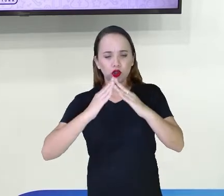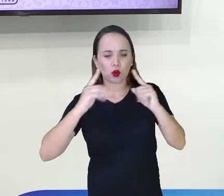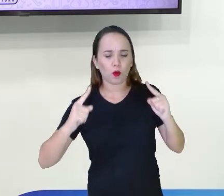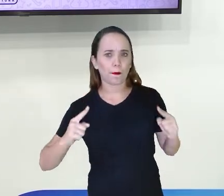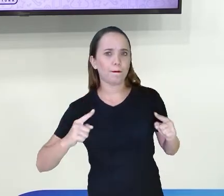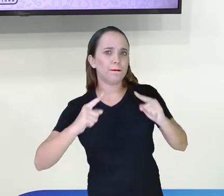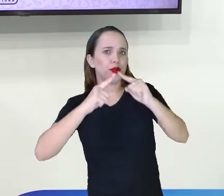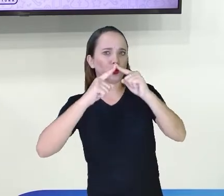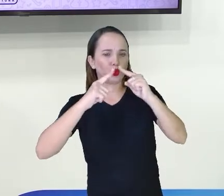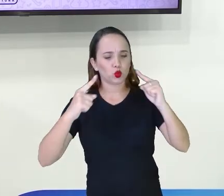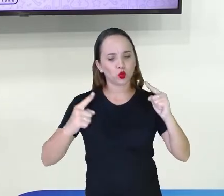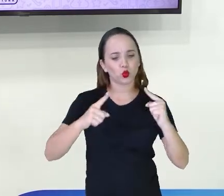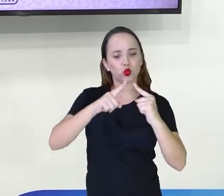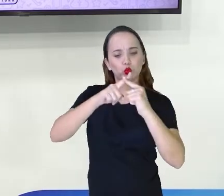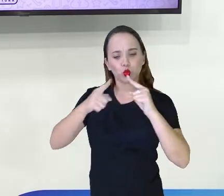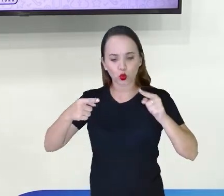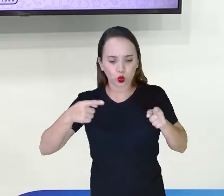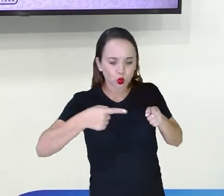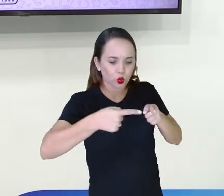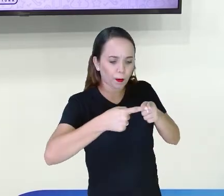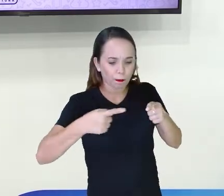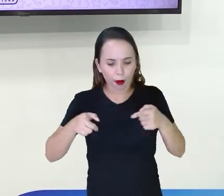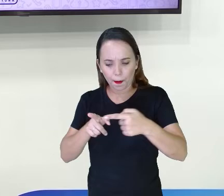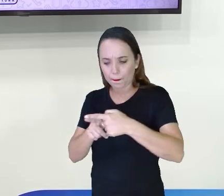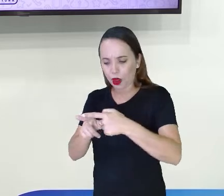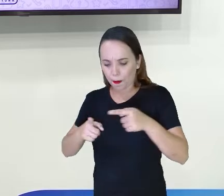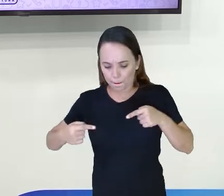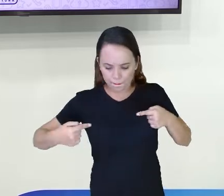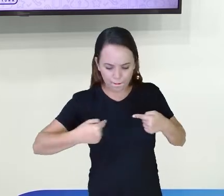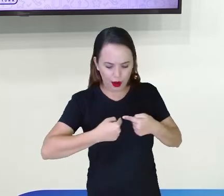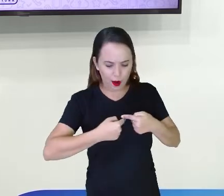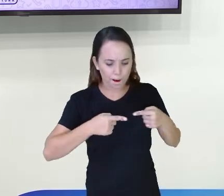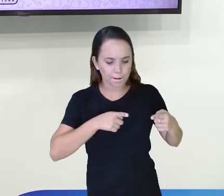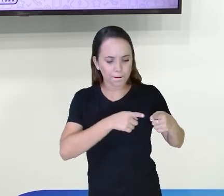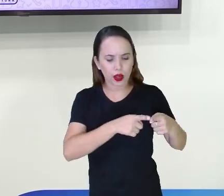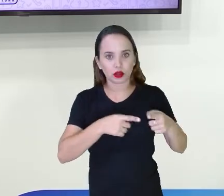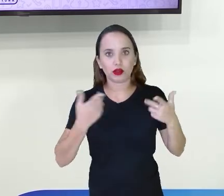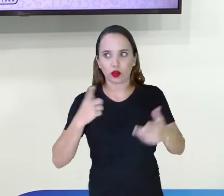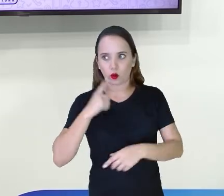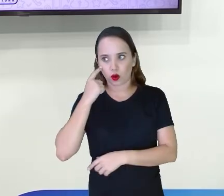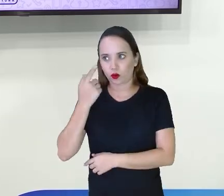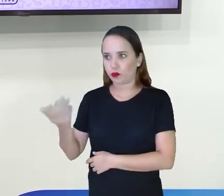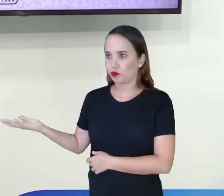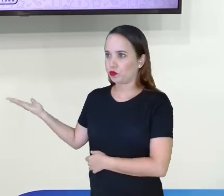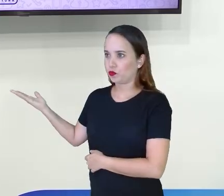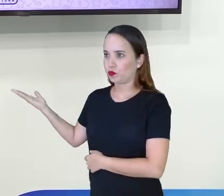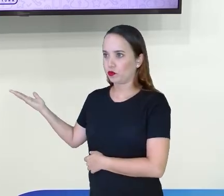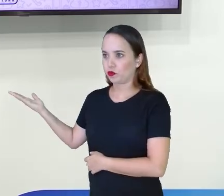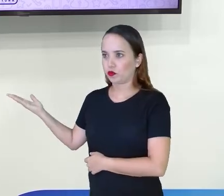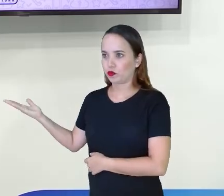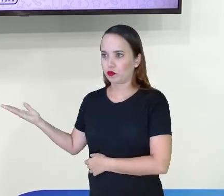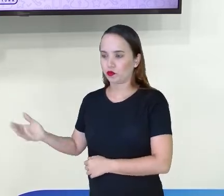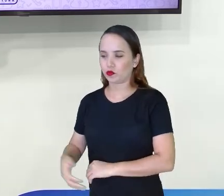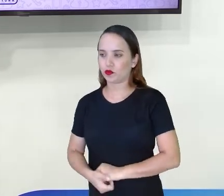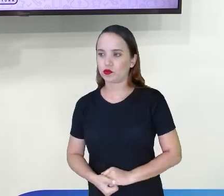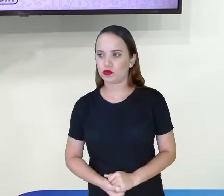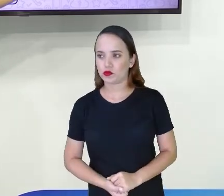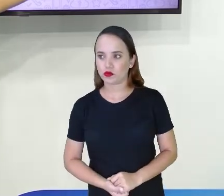né? Os pontos de ligação das minhas arestas. 1, 2, 3,